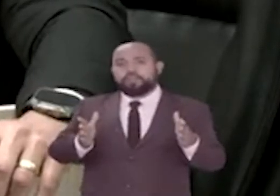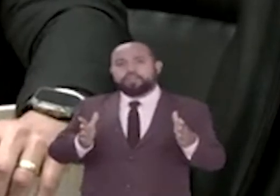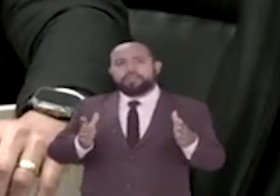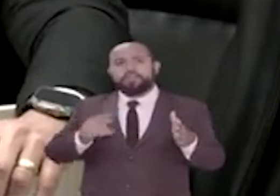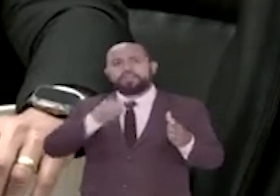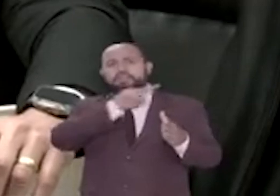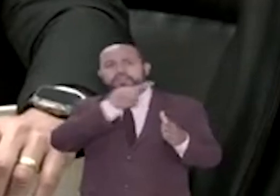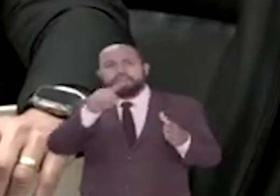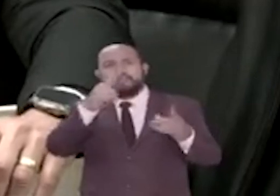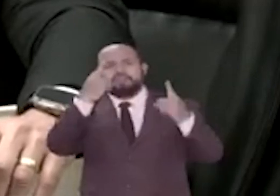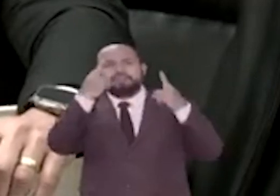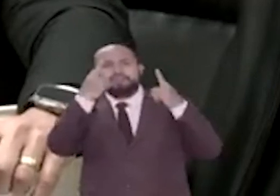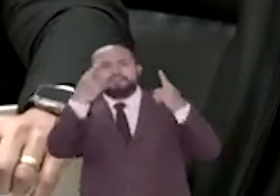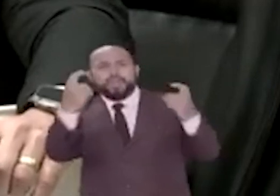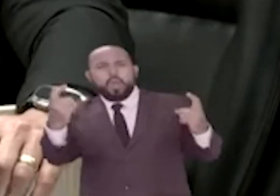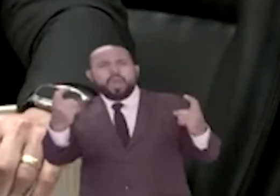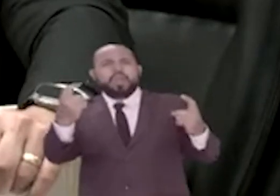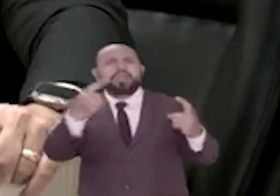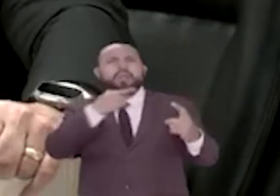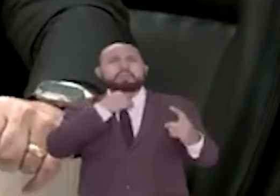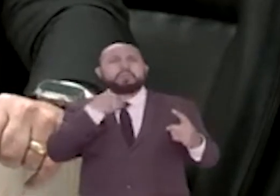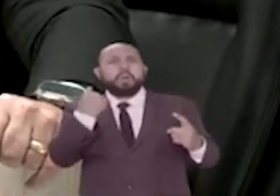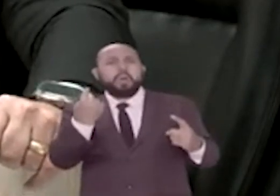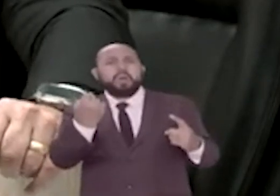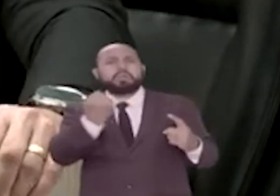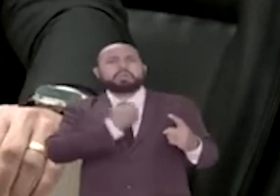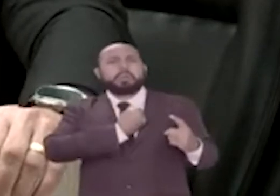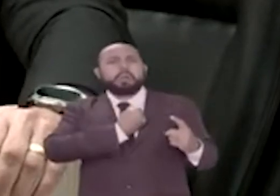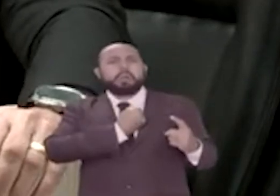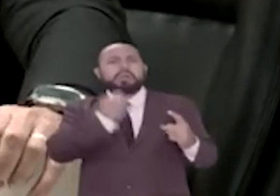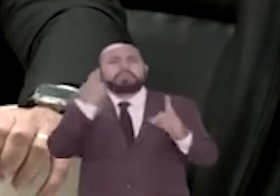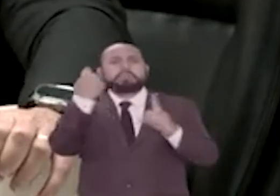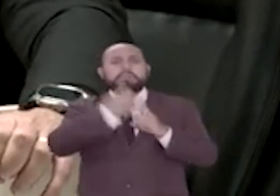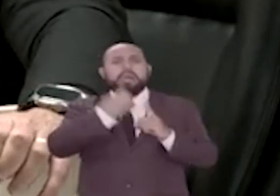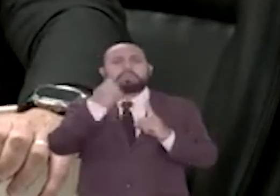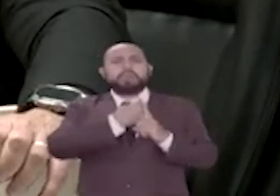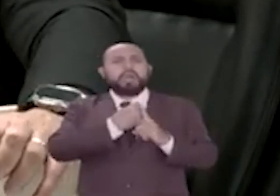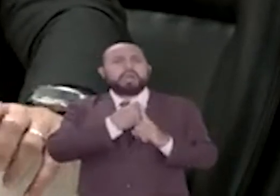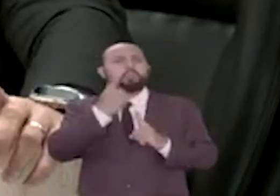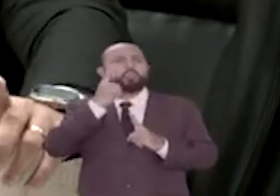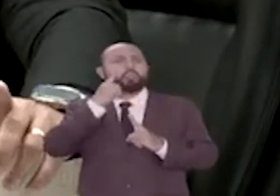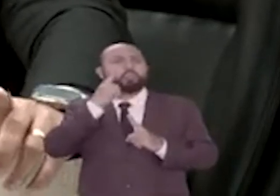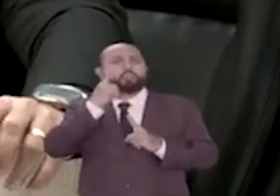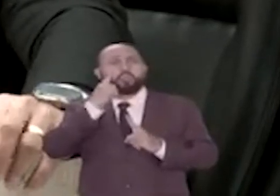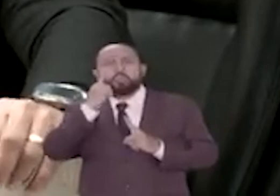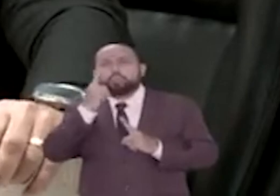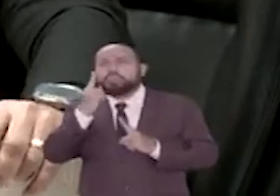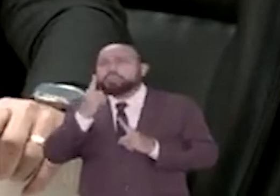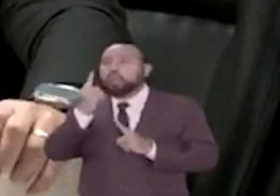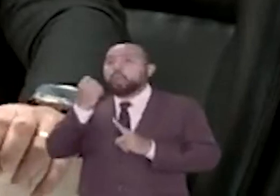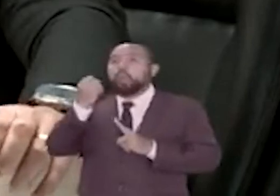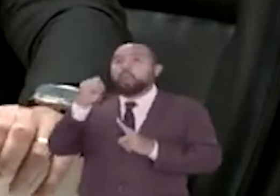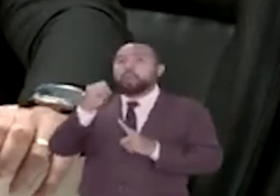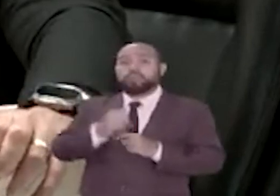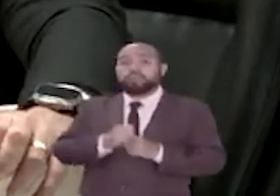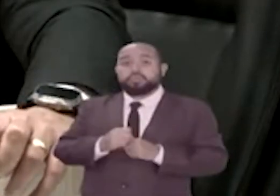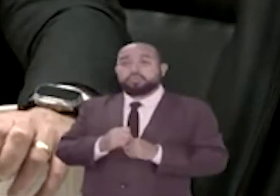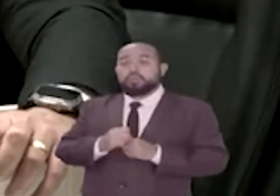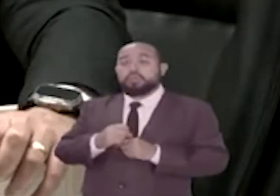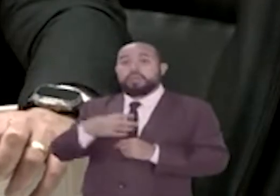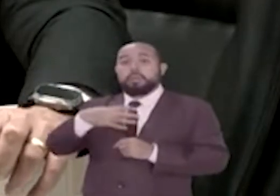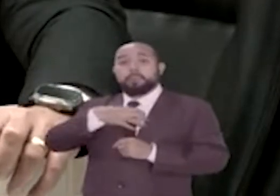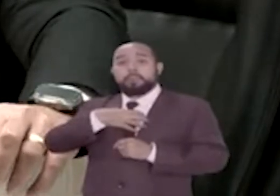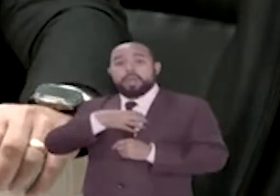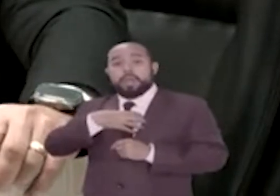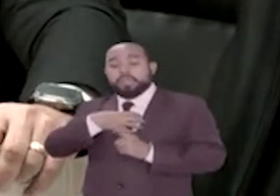ao menos 8 mulheres foram vítimas de violência a cada dia, apenas nos estados da Bahia, Ceará, Maranhão,